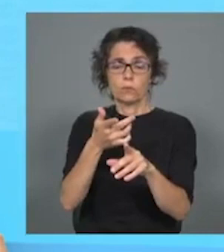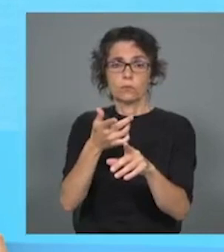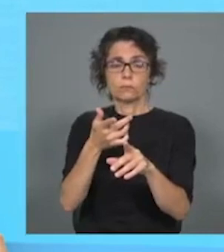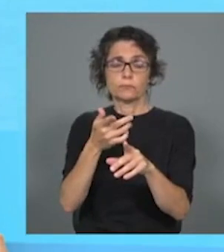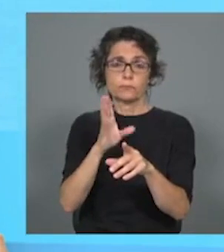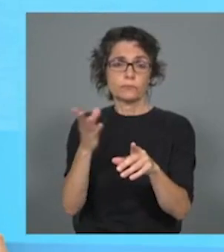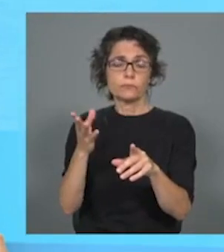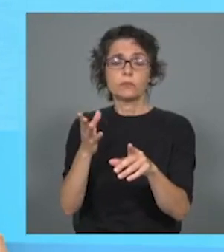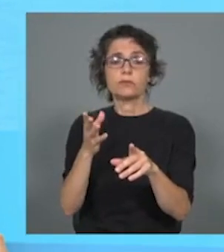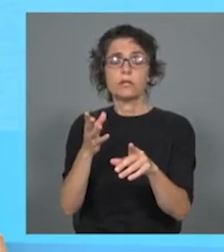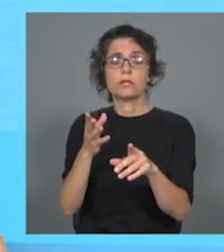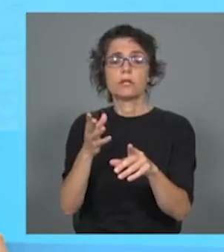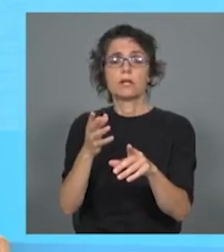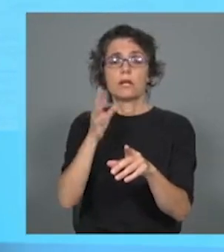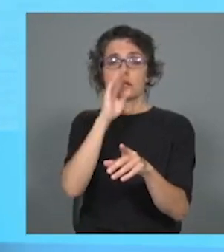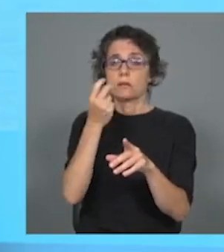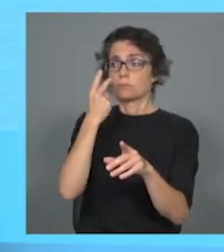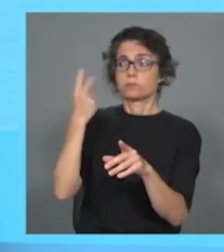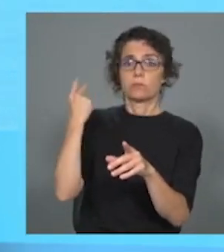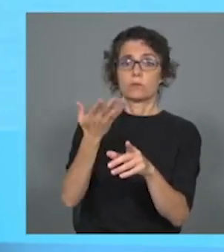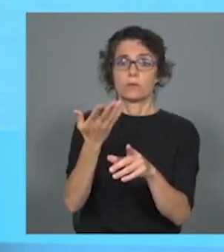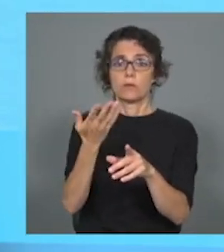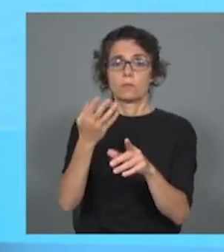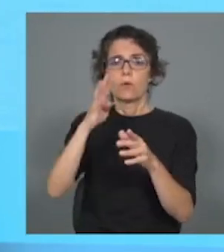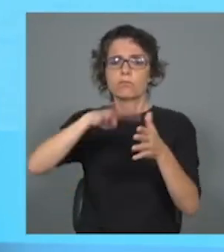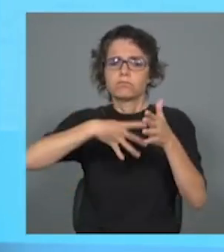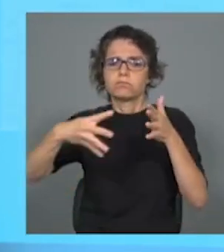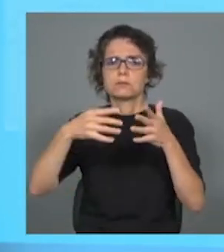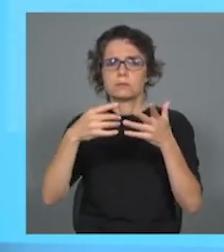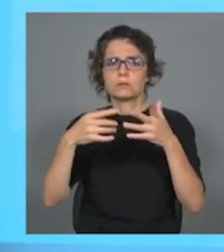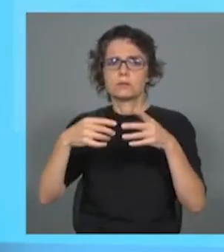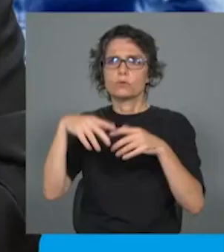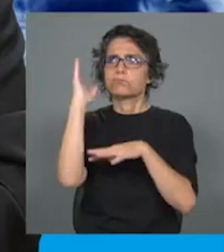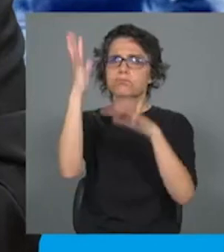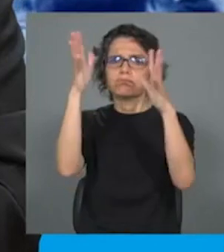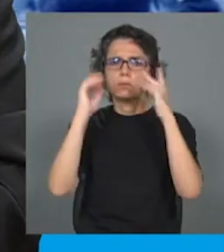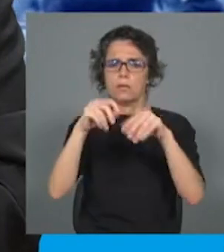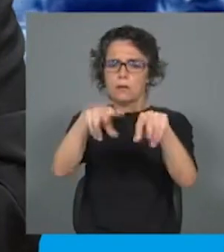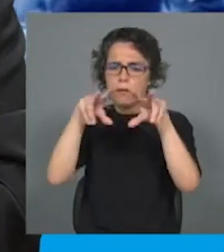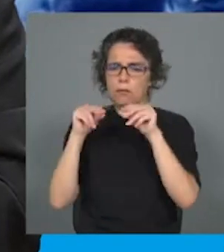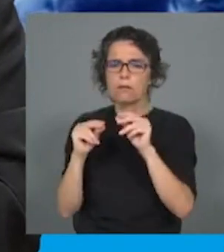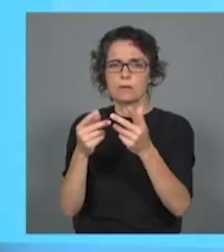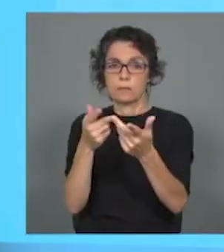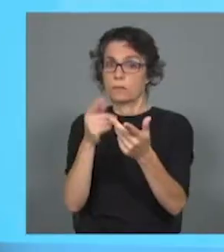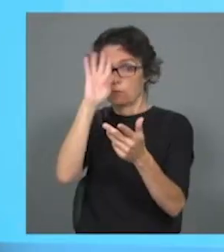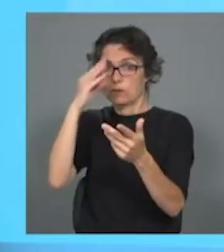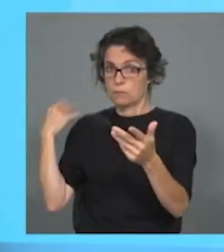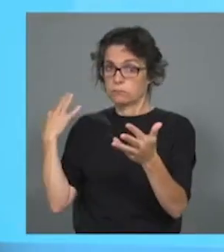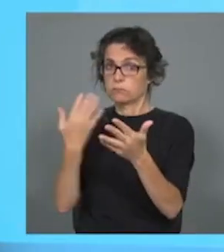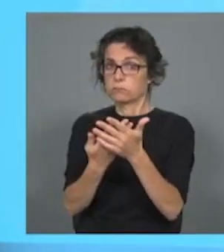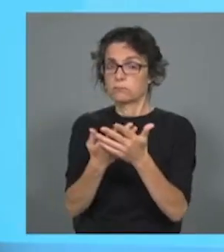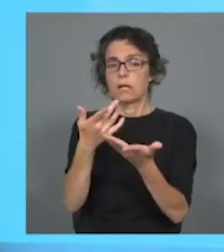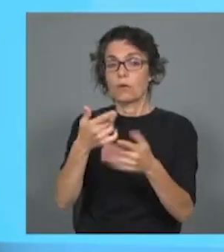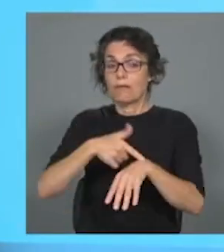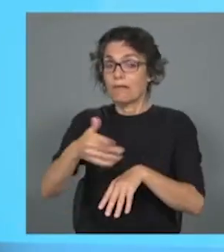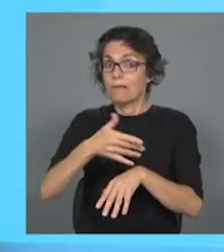grandes análises sobre o passado, mas esse planeamento sobre as florestas, sobre as limpezas, etc., também interessa que nesta altura de calamidade